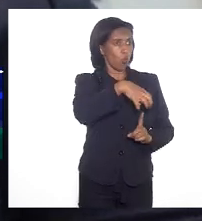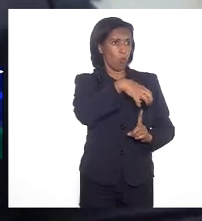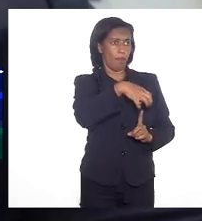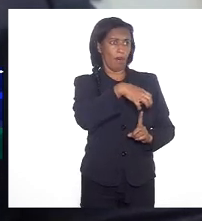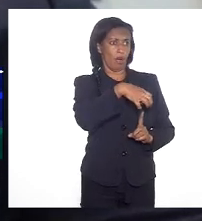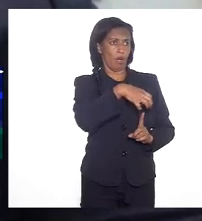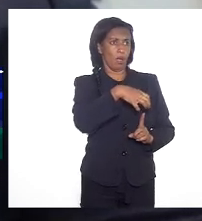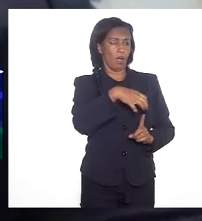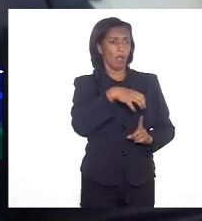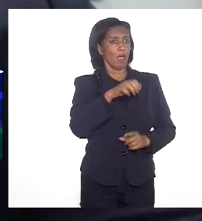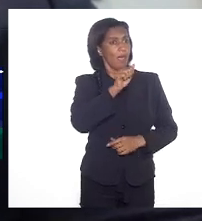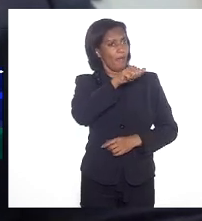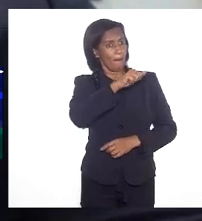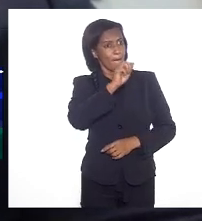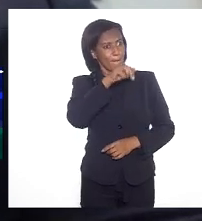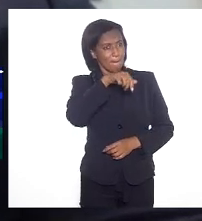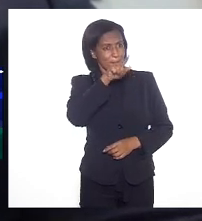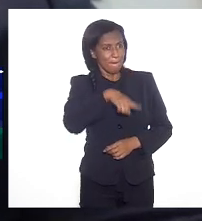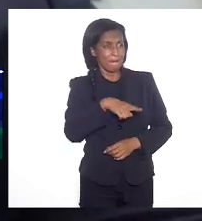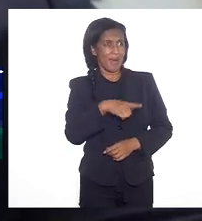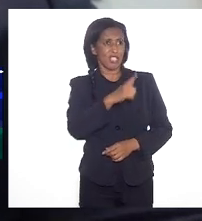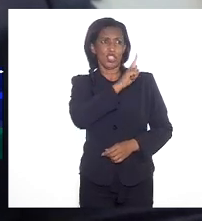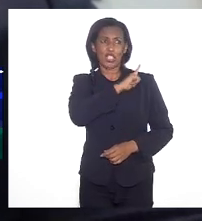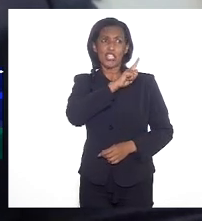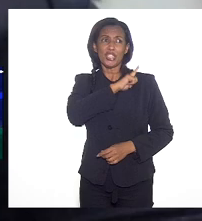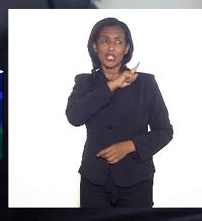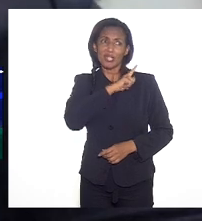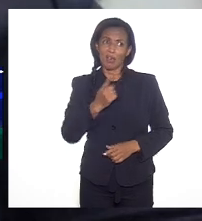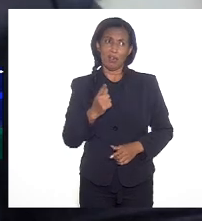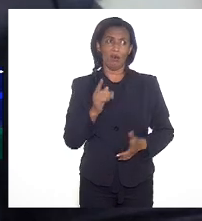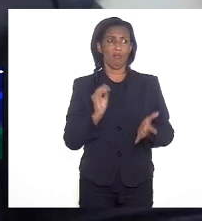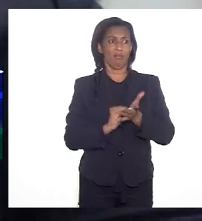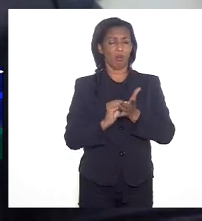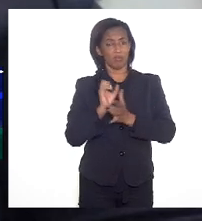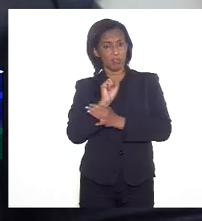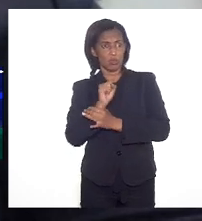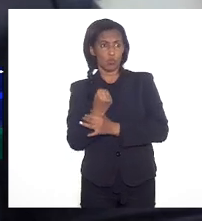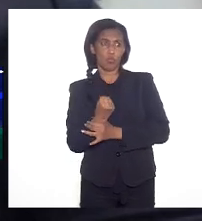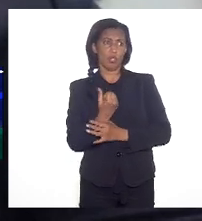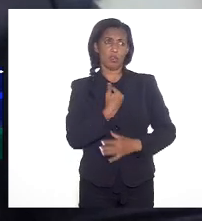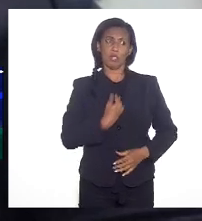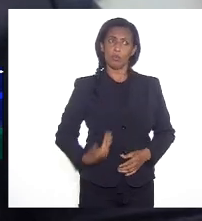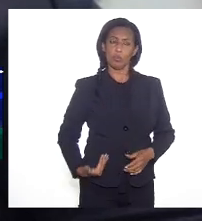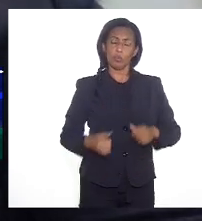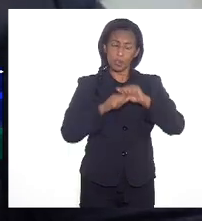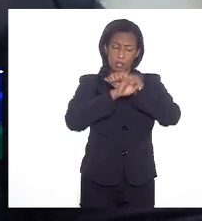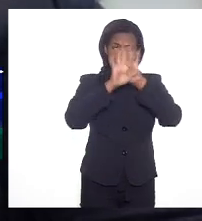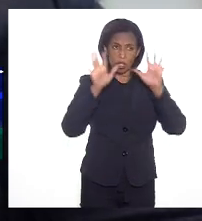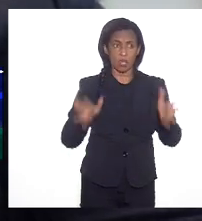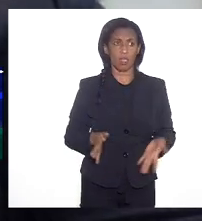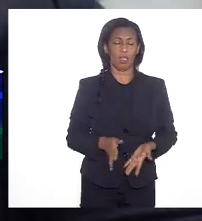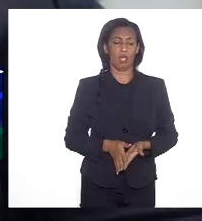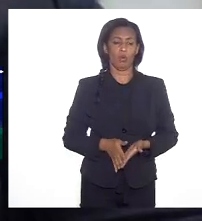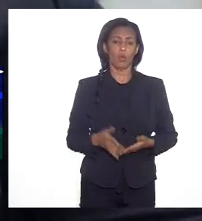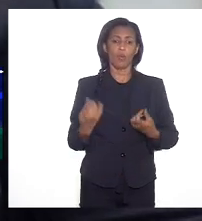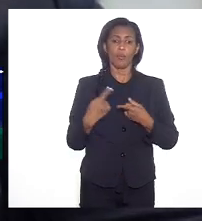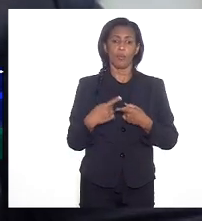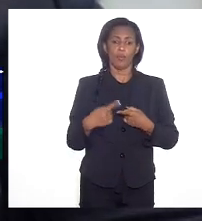da má gestão de muitos prefeitos, da falta de atenção para a segurança pública. Então, é importante deixar isso claro, porque